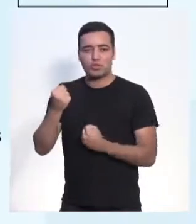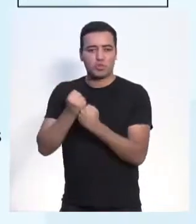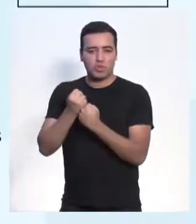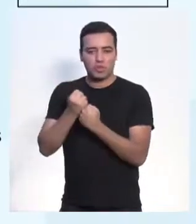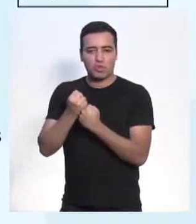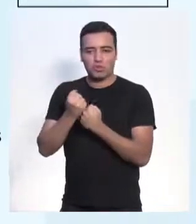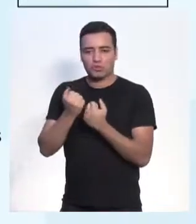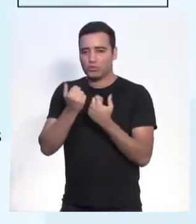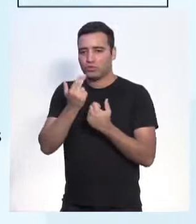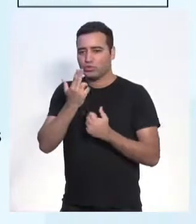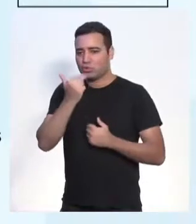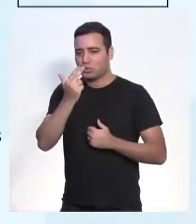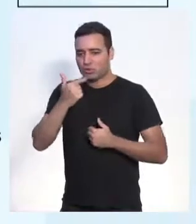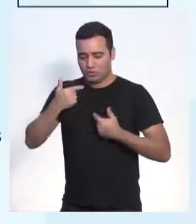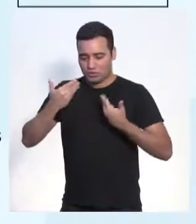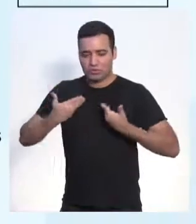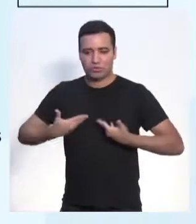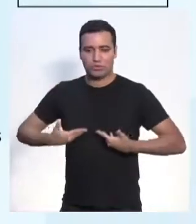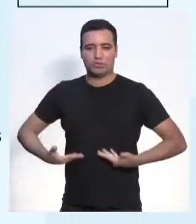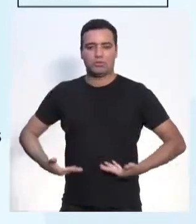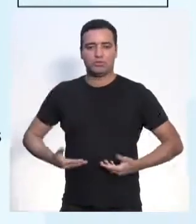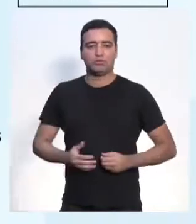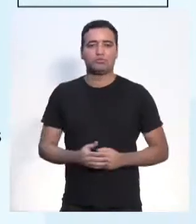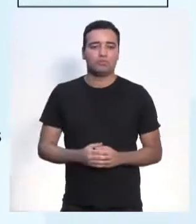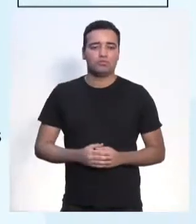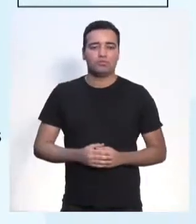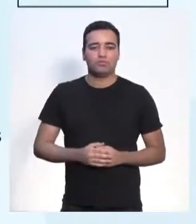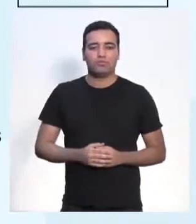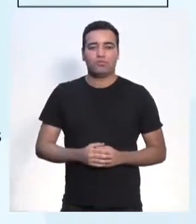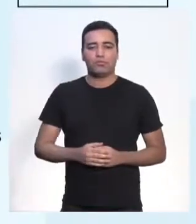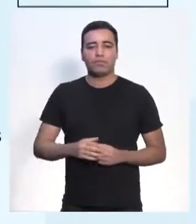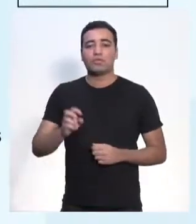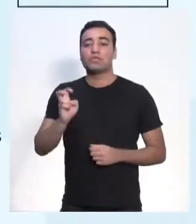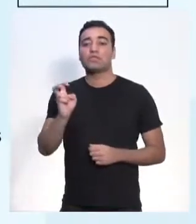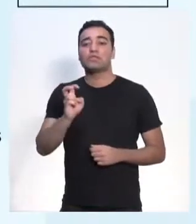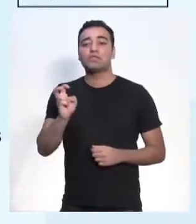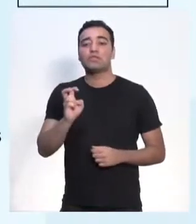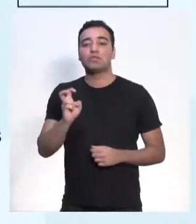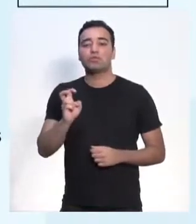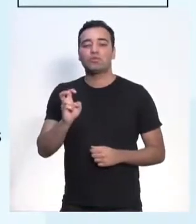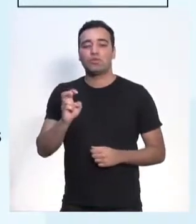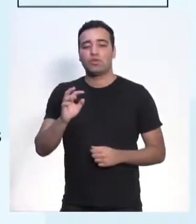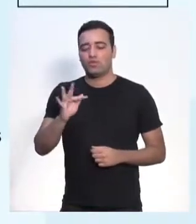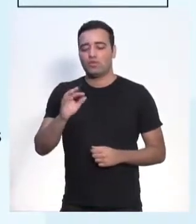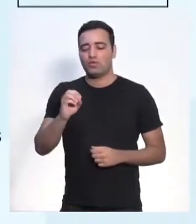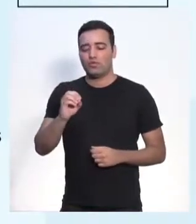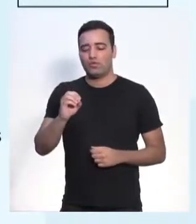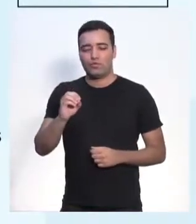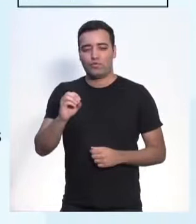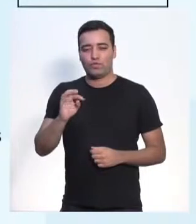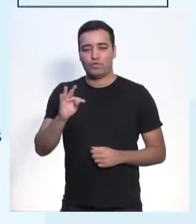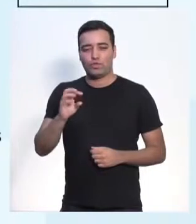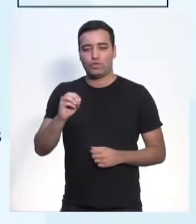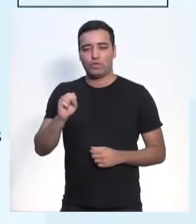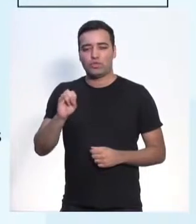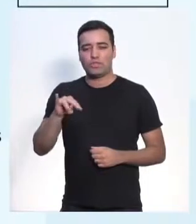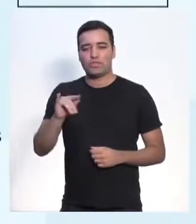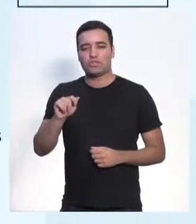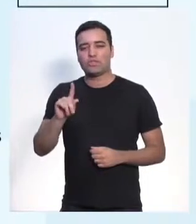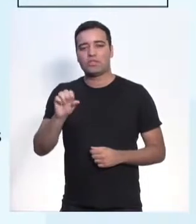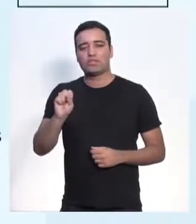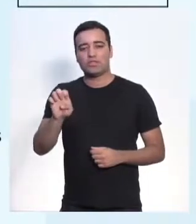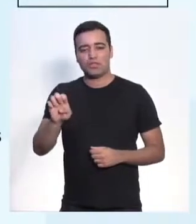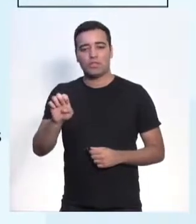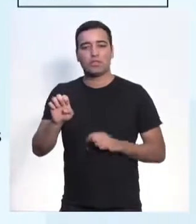nutricional para um organismo. Photosynthesis is a process used by plants and other organisms to convert